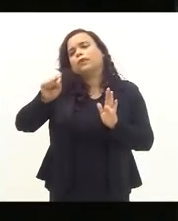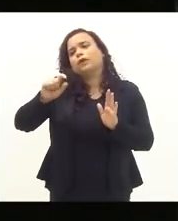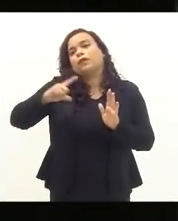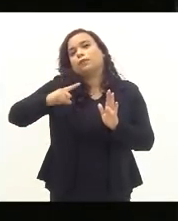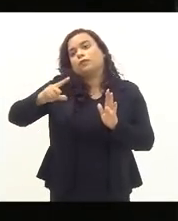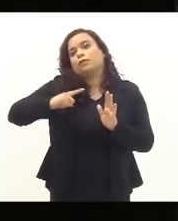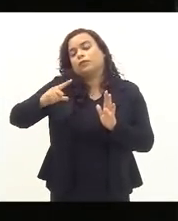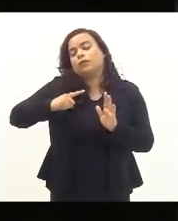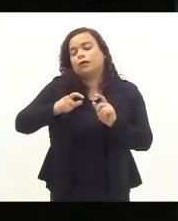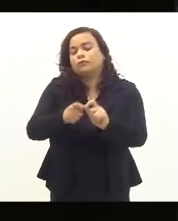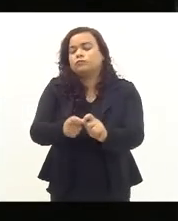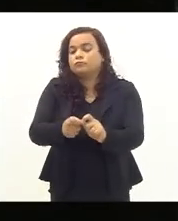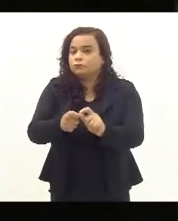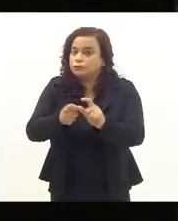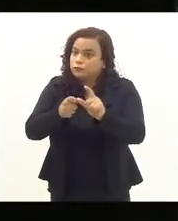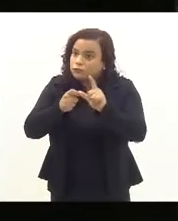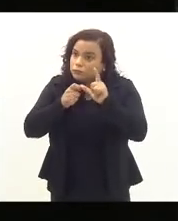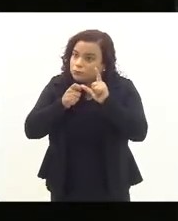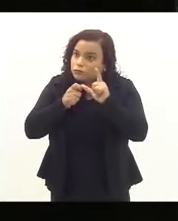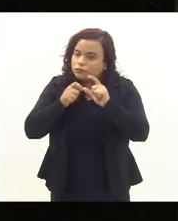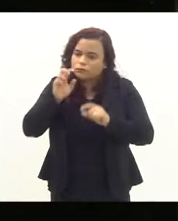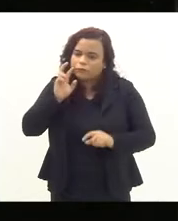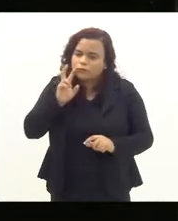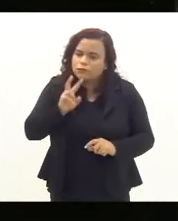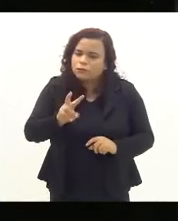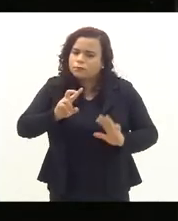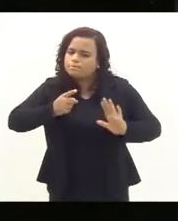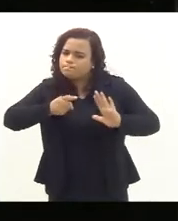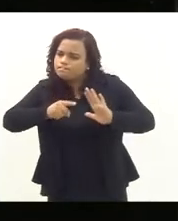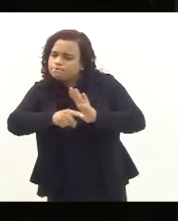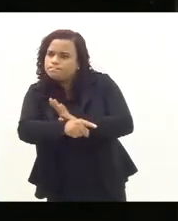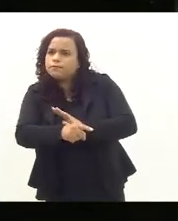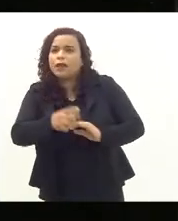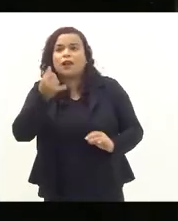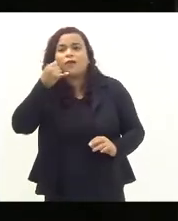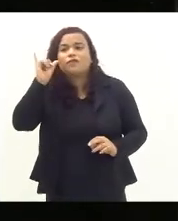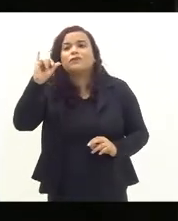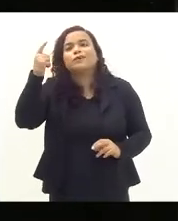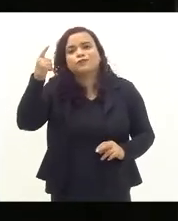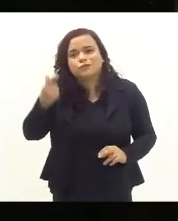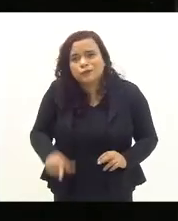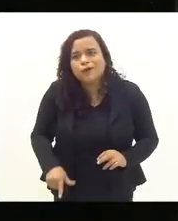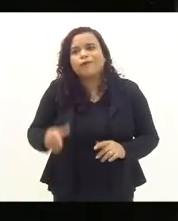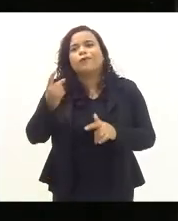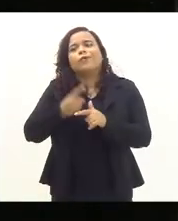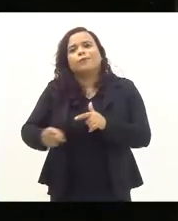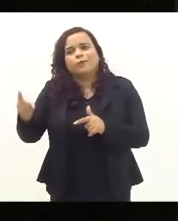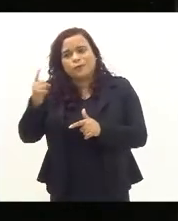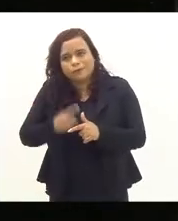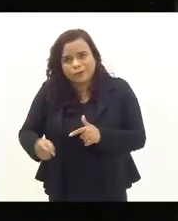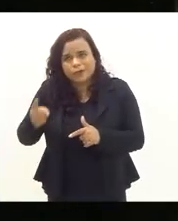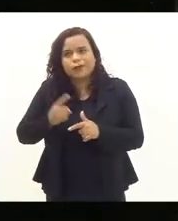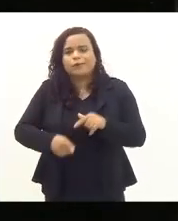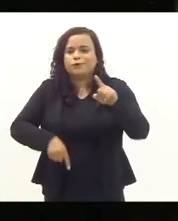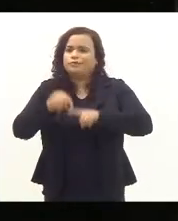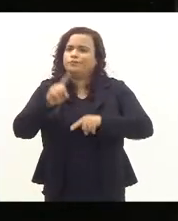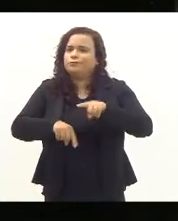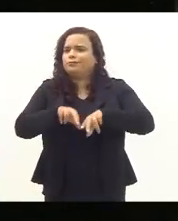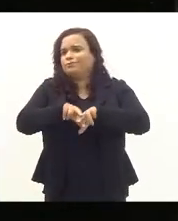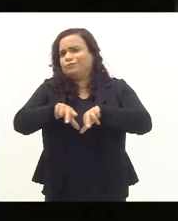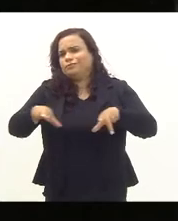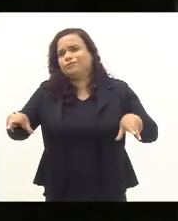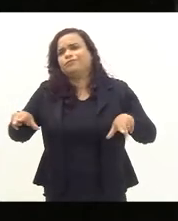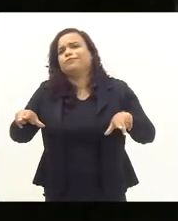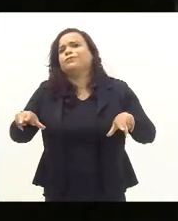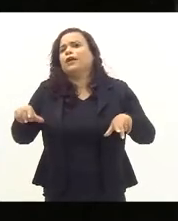uma lupa uma luz muito forte para que não se repita a majoração dos ensinos e sumos básicos